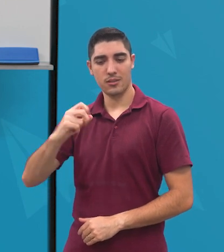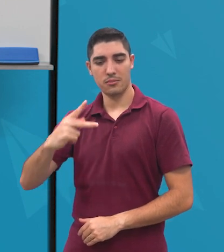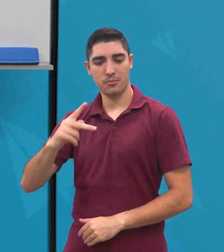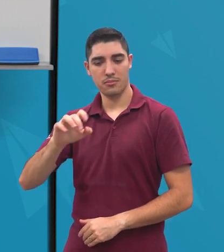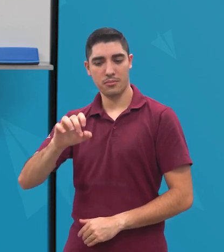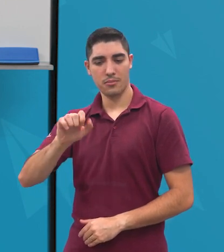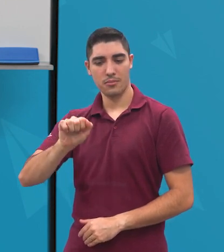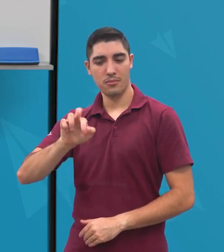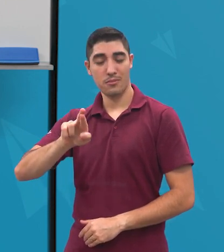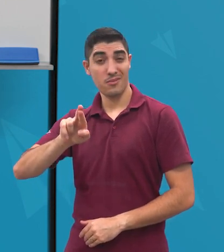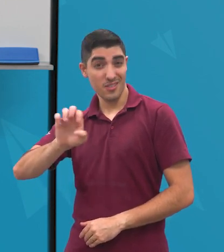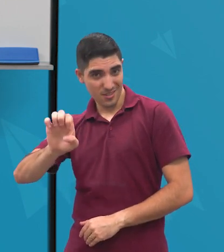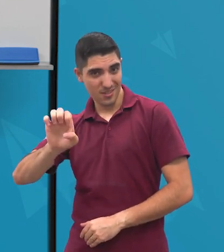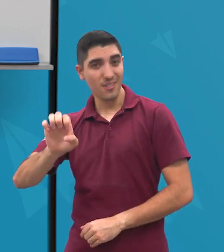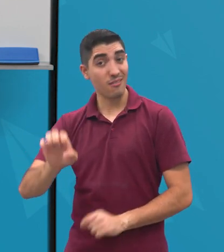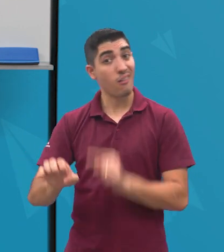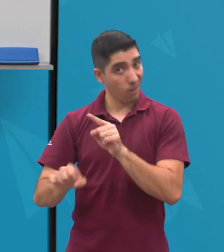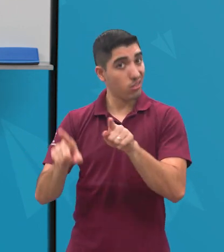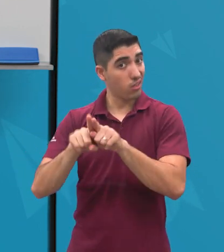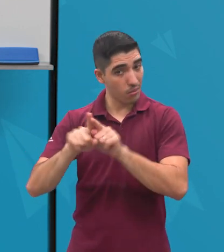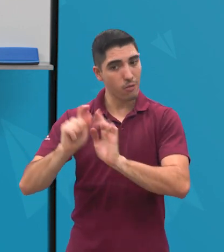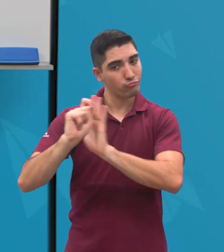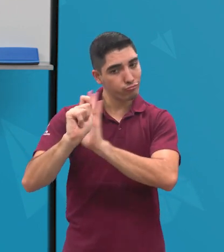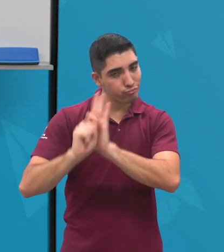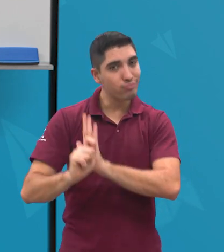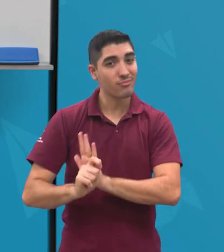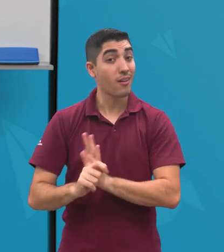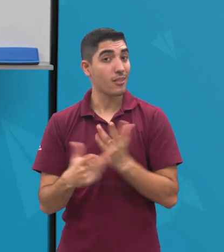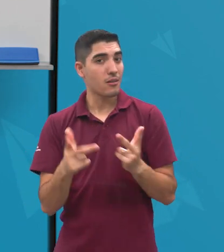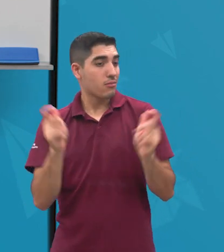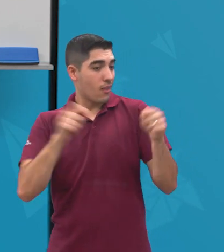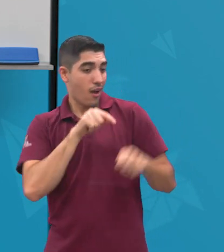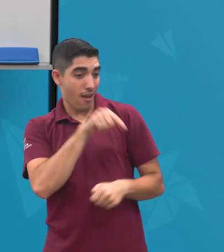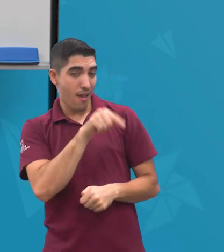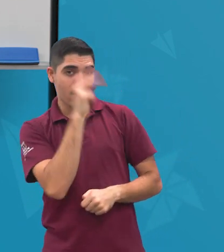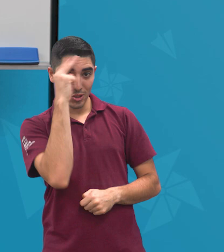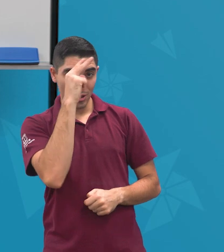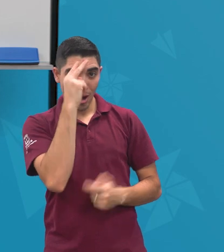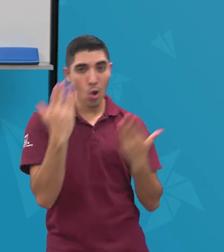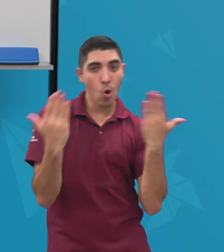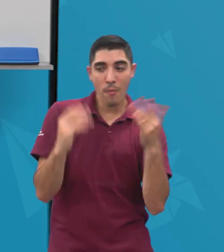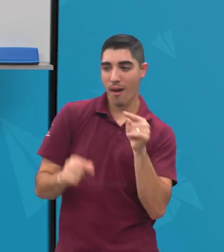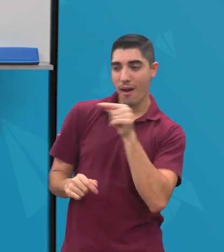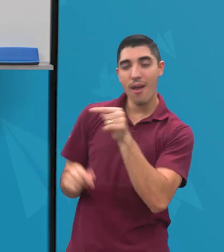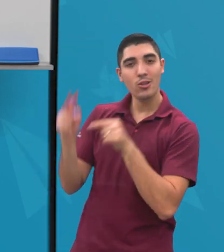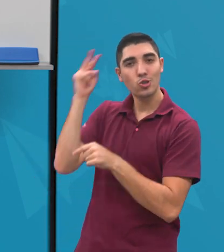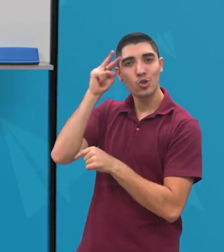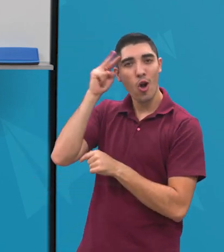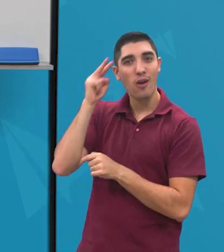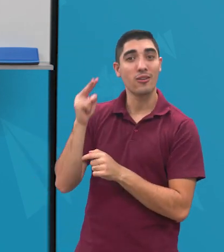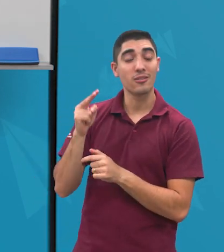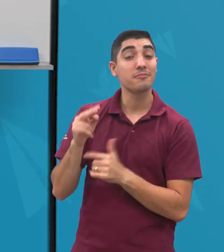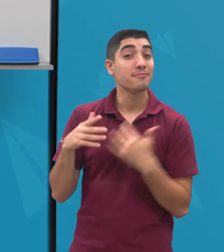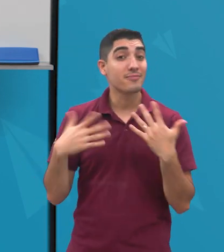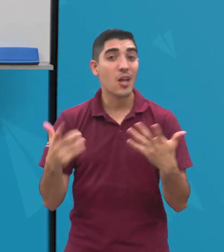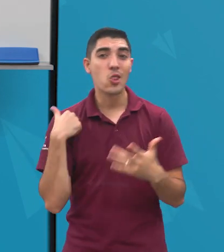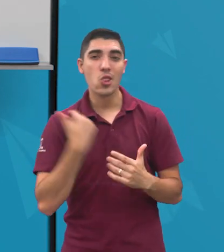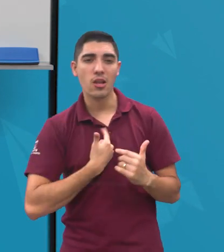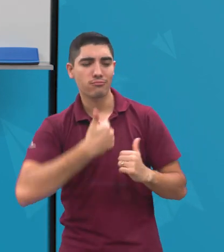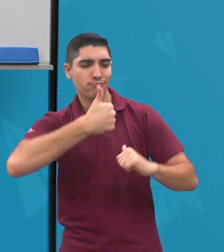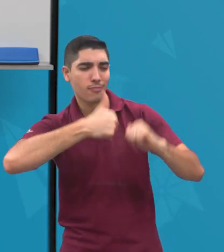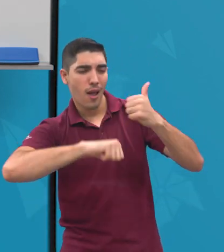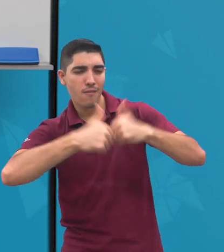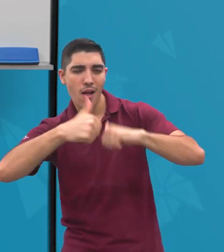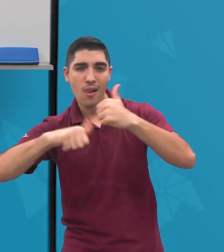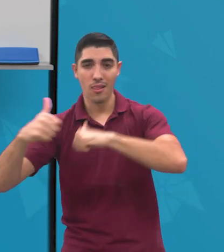uma comparação, é possível fazer uma análise desses mitos, é possível construir